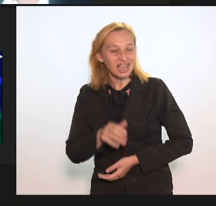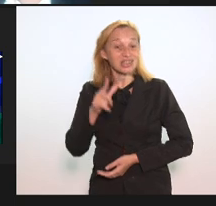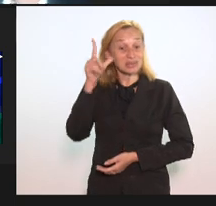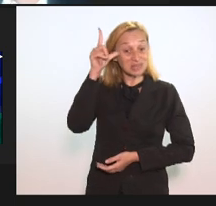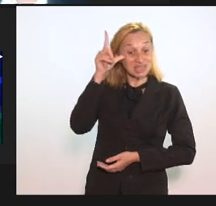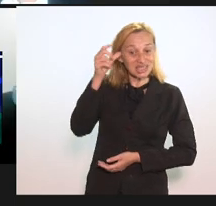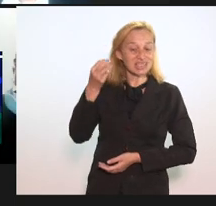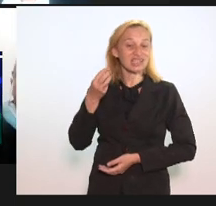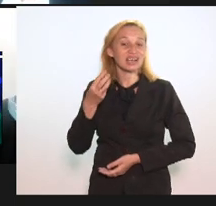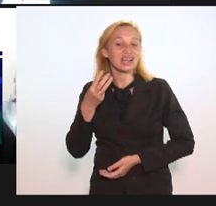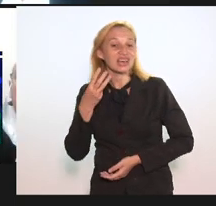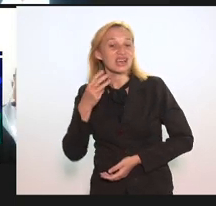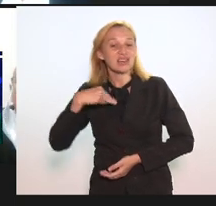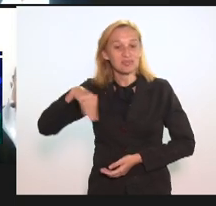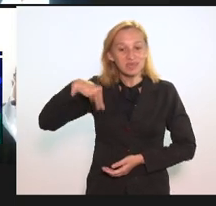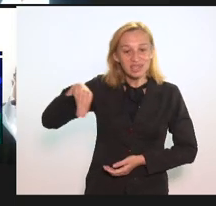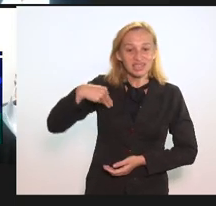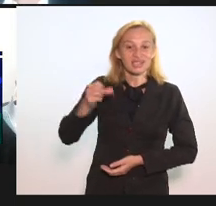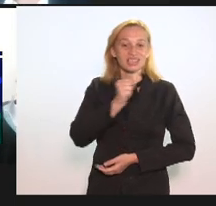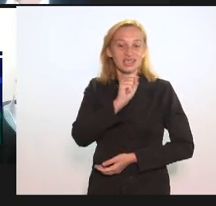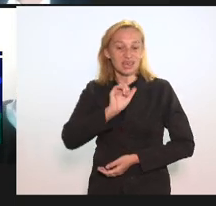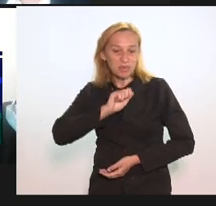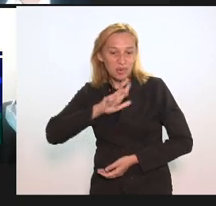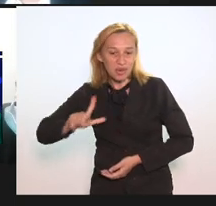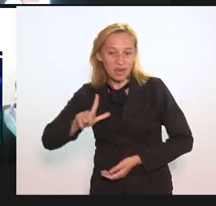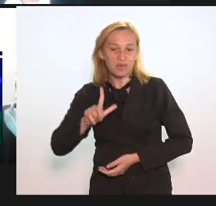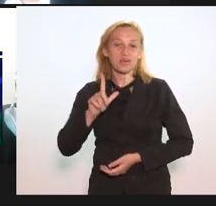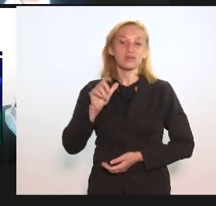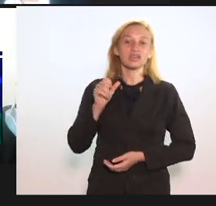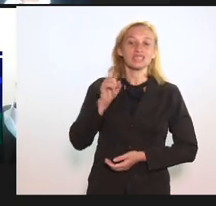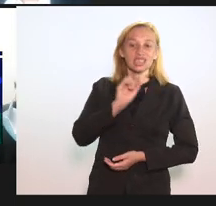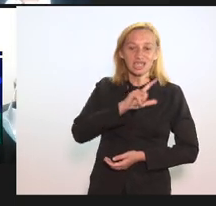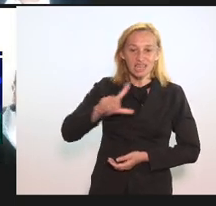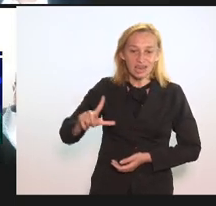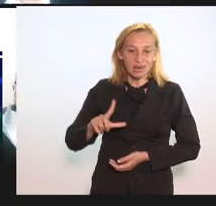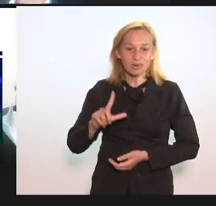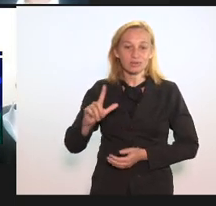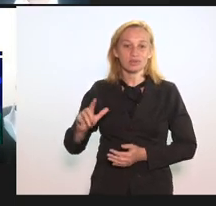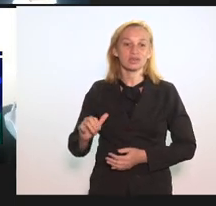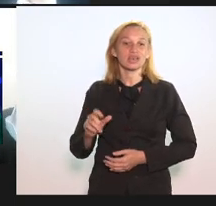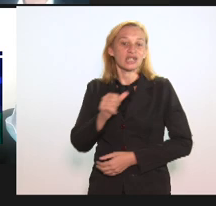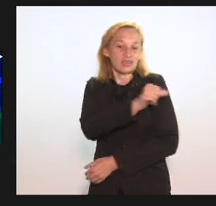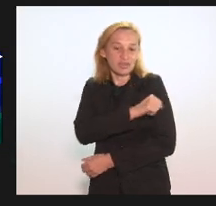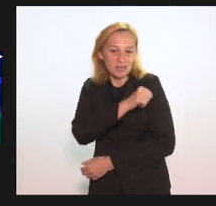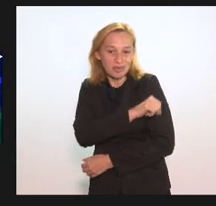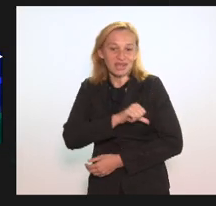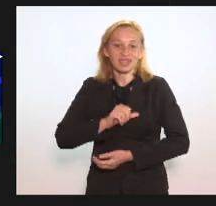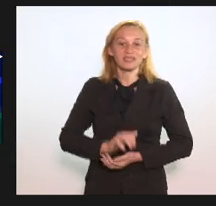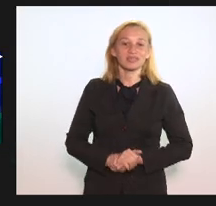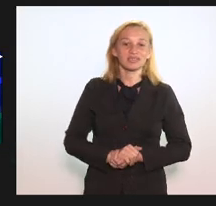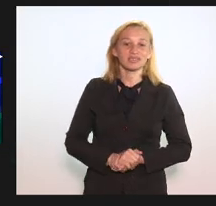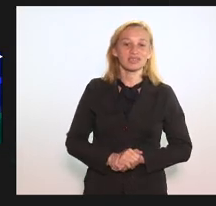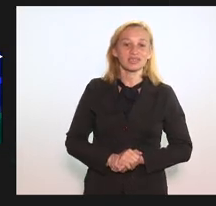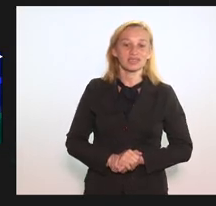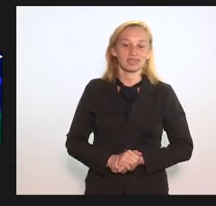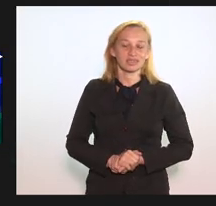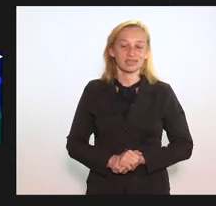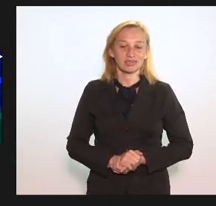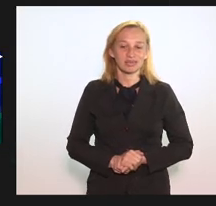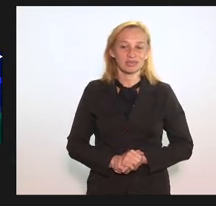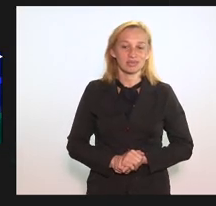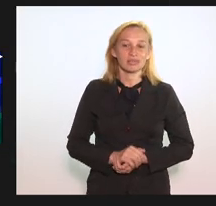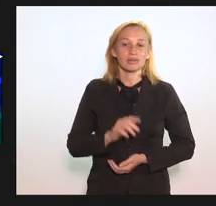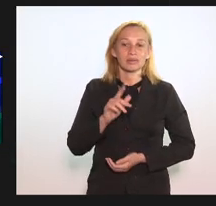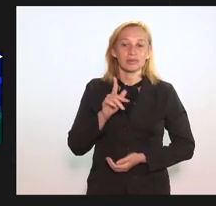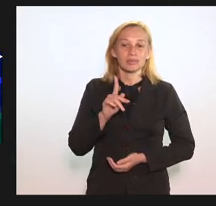link Samuel deodalto Wellington Daniel subir enfermeira vou tempo